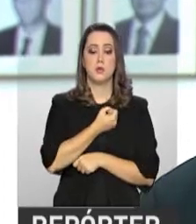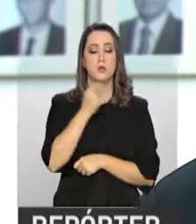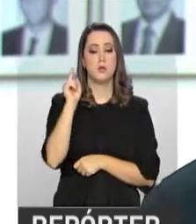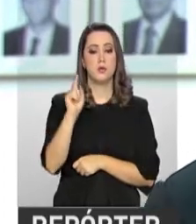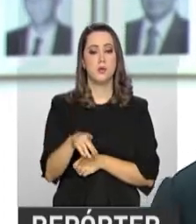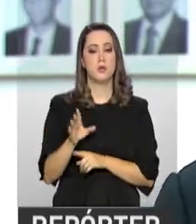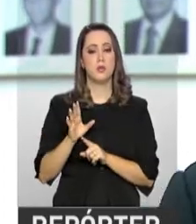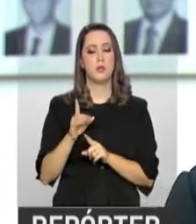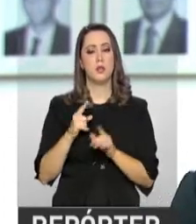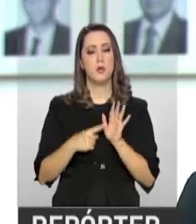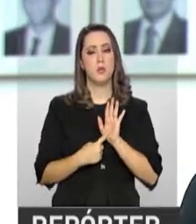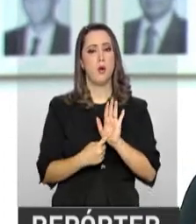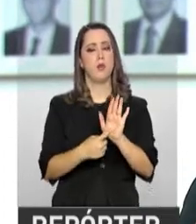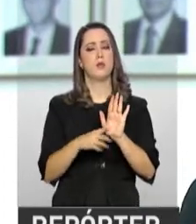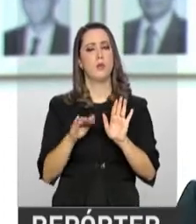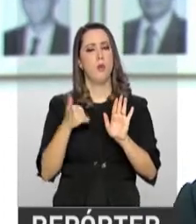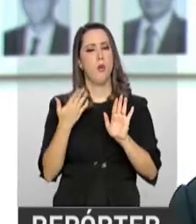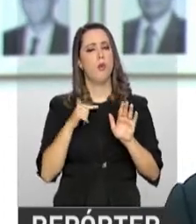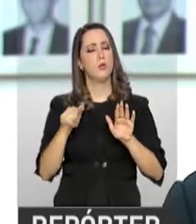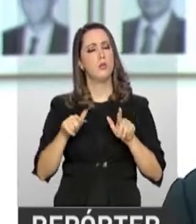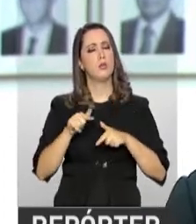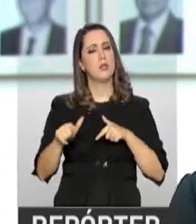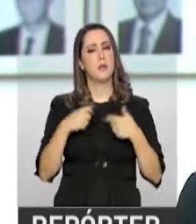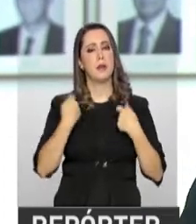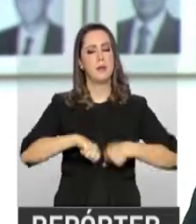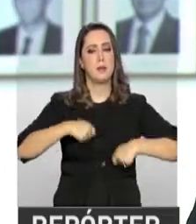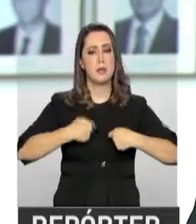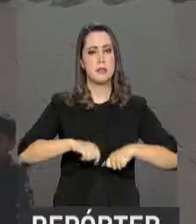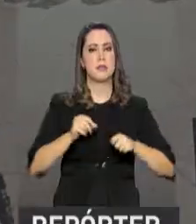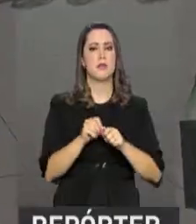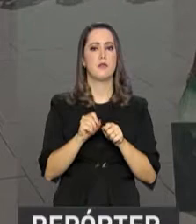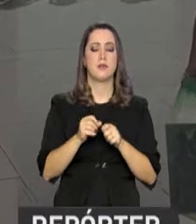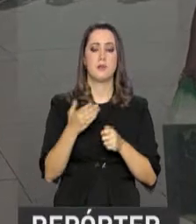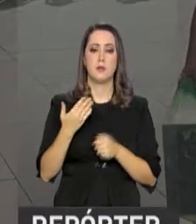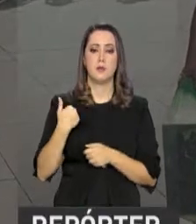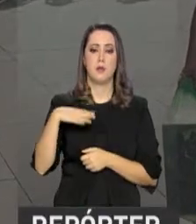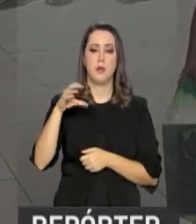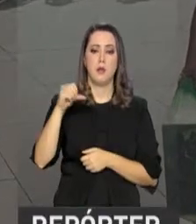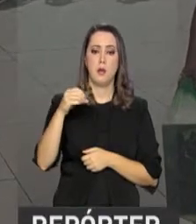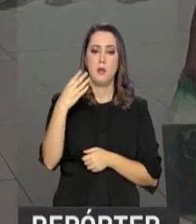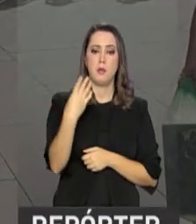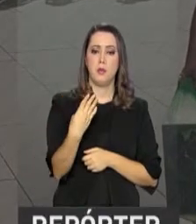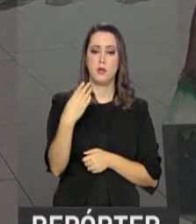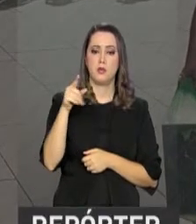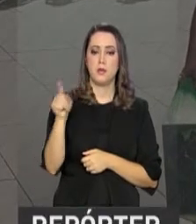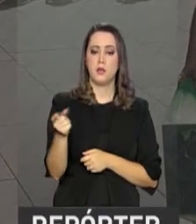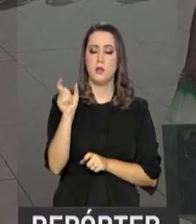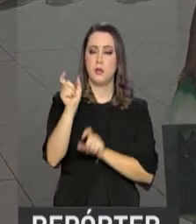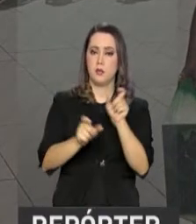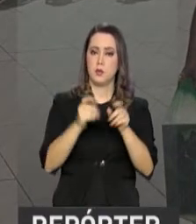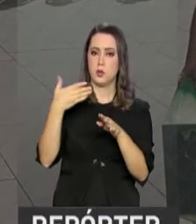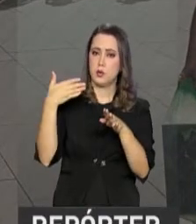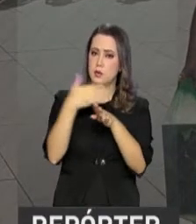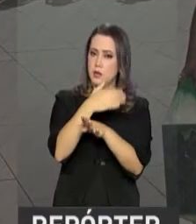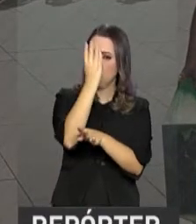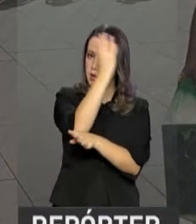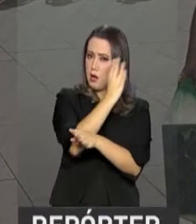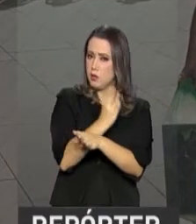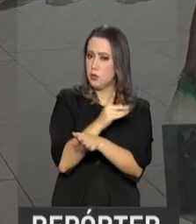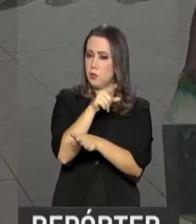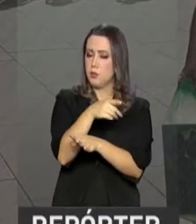indicam que norteiam as ações e medidas a serem adotadas mais de 94 mil estrangeiros entraram no brasil em